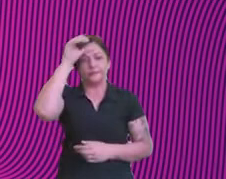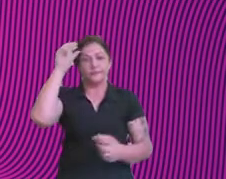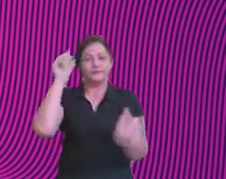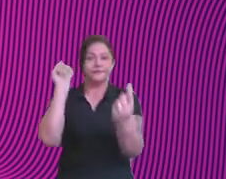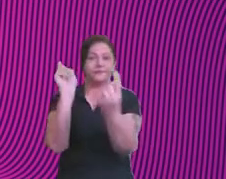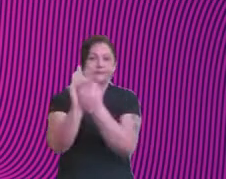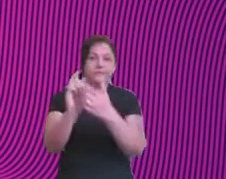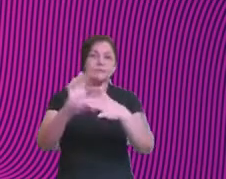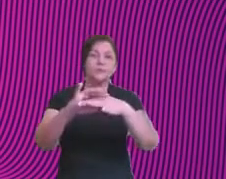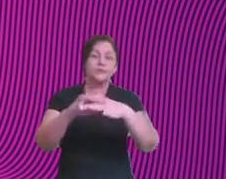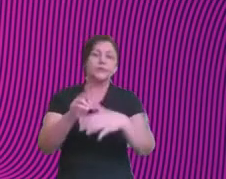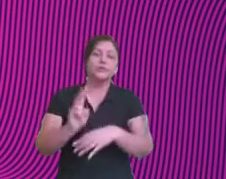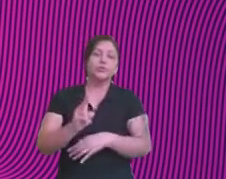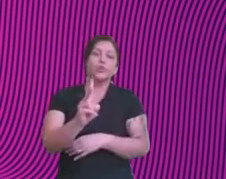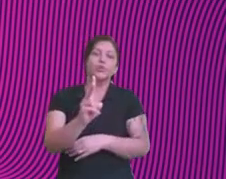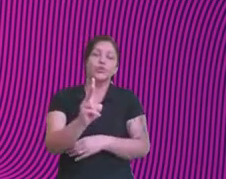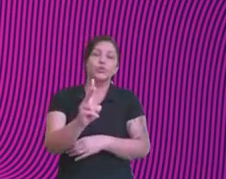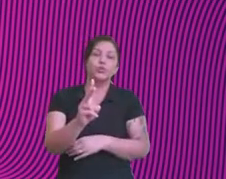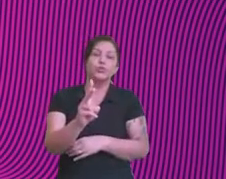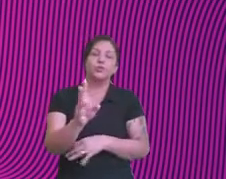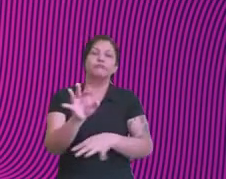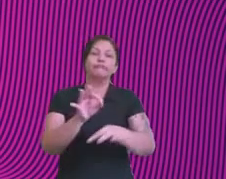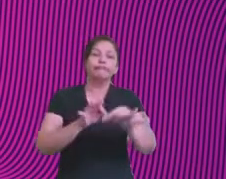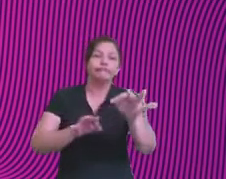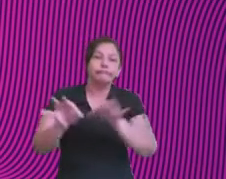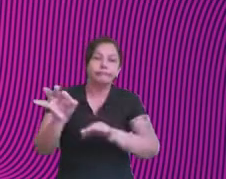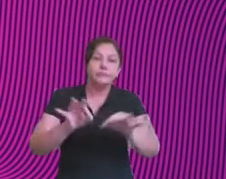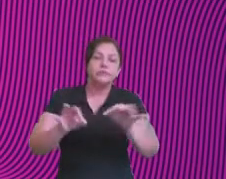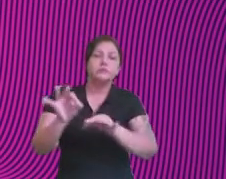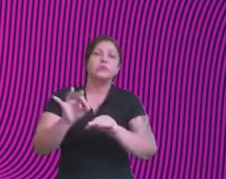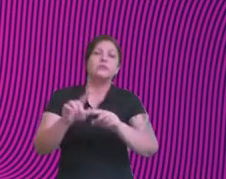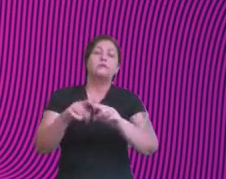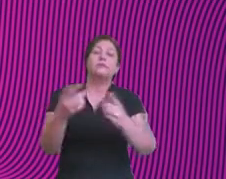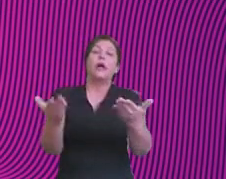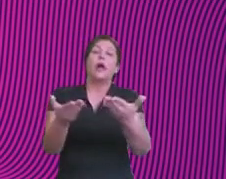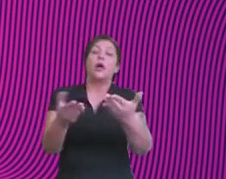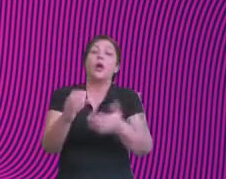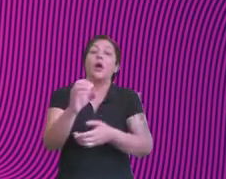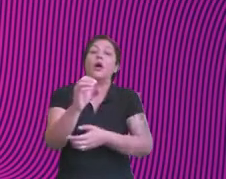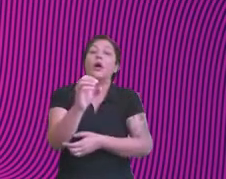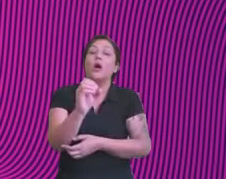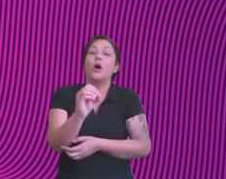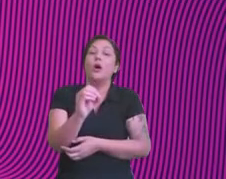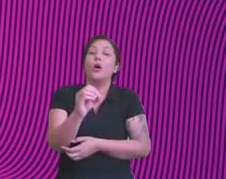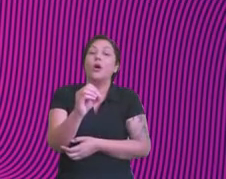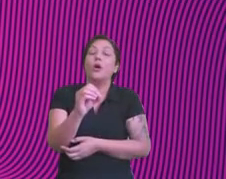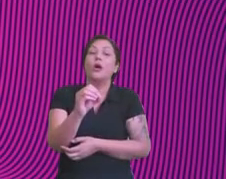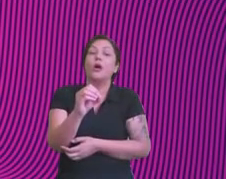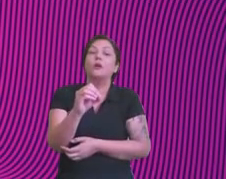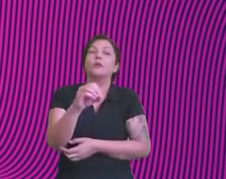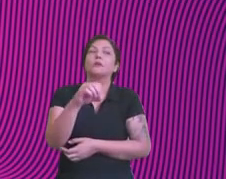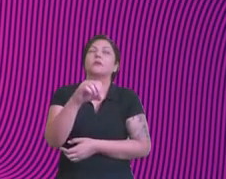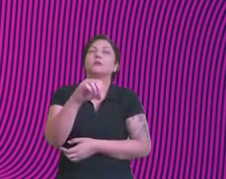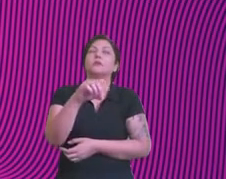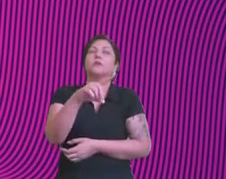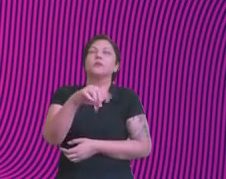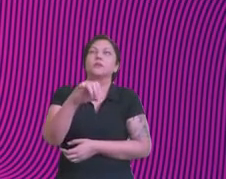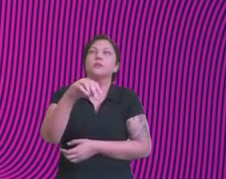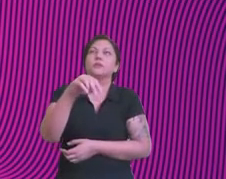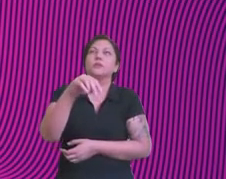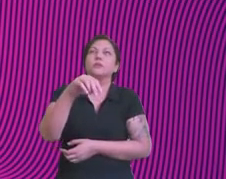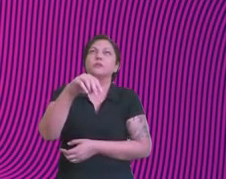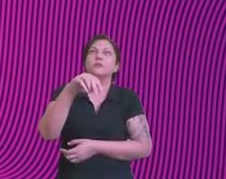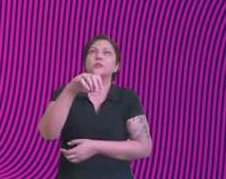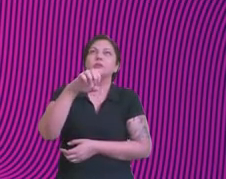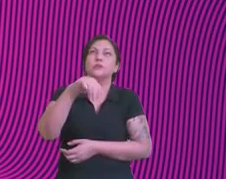né? Atualmente a gente está suspendendo a oxaliplatina por um risco aí de neurotoxicidade, afinal